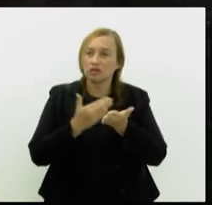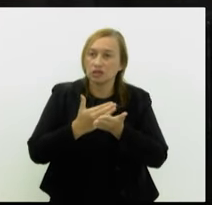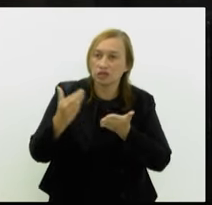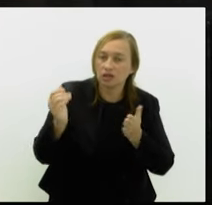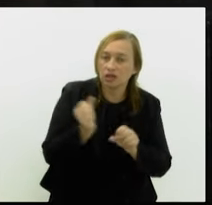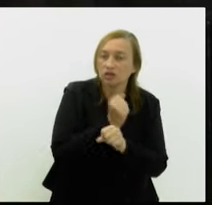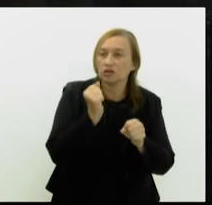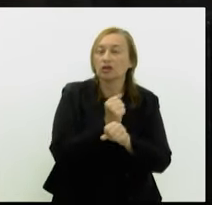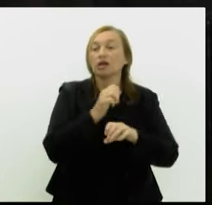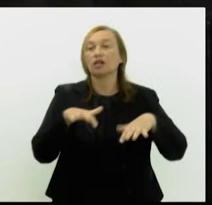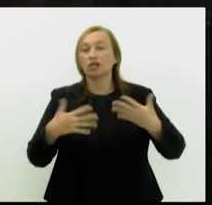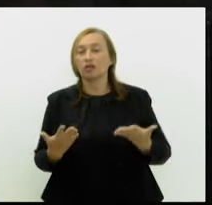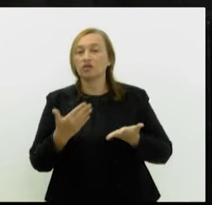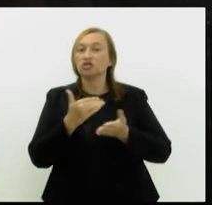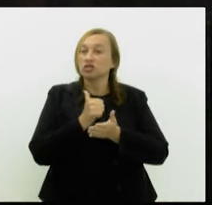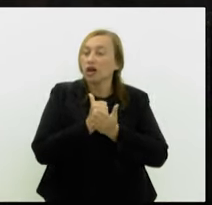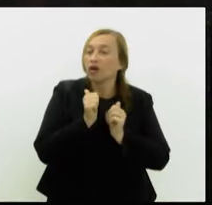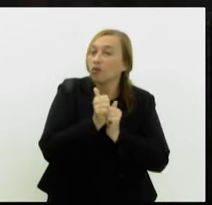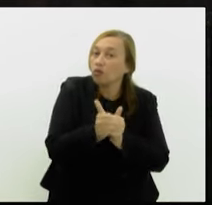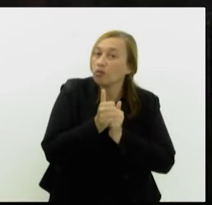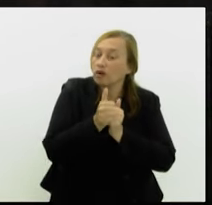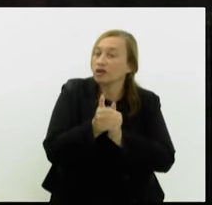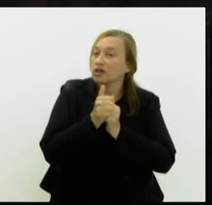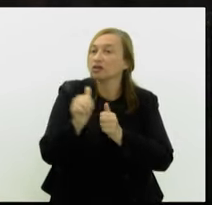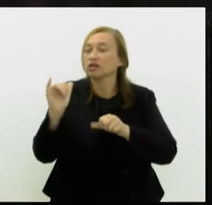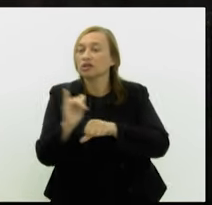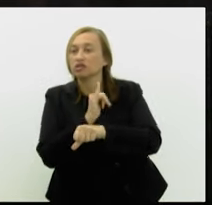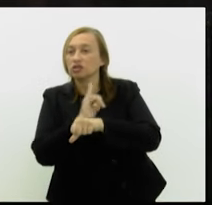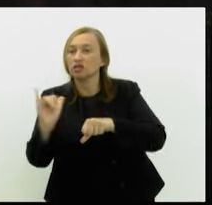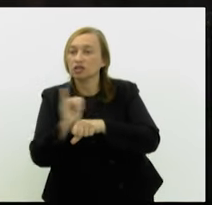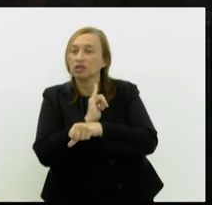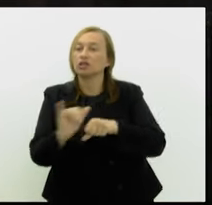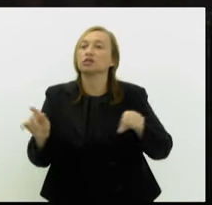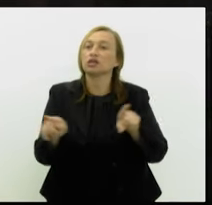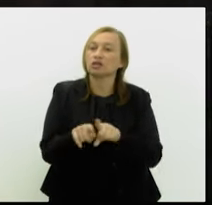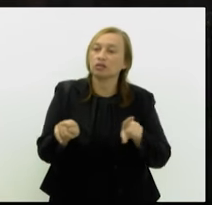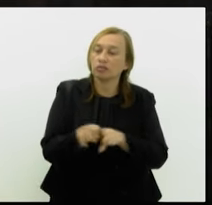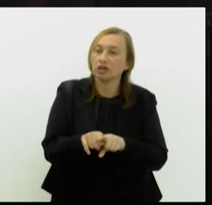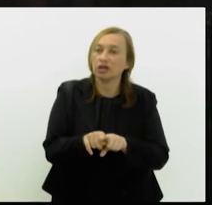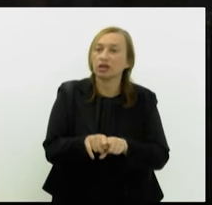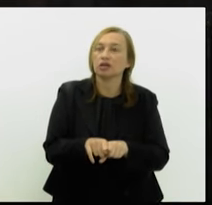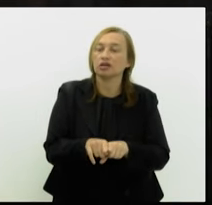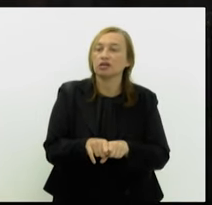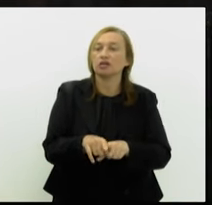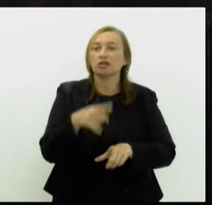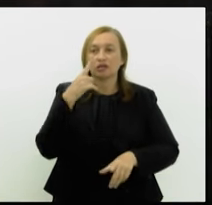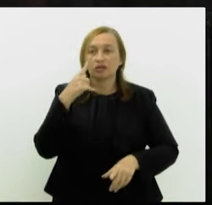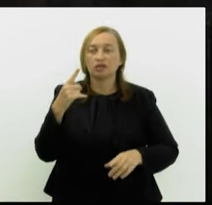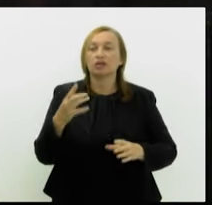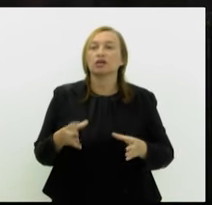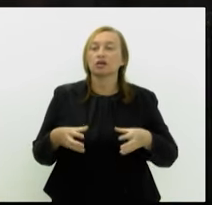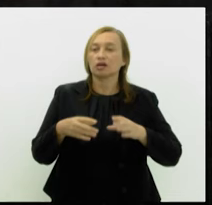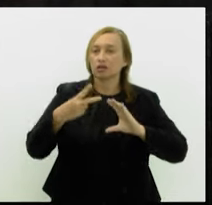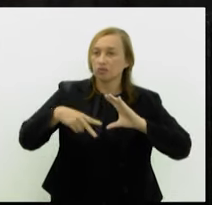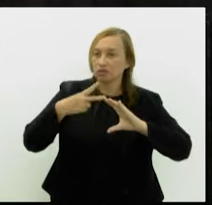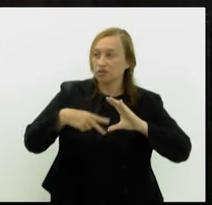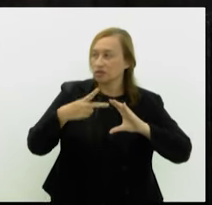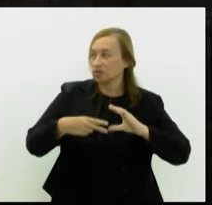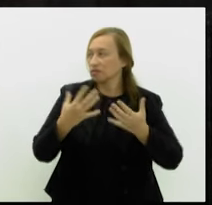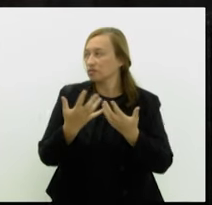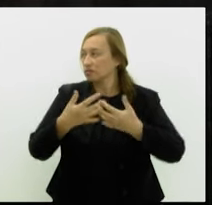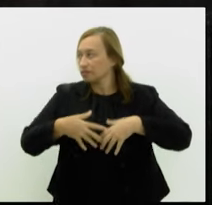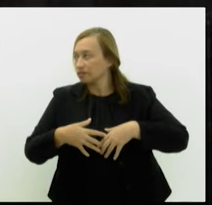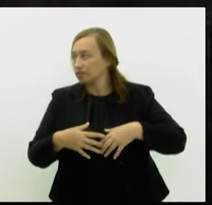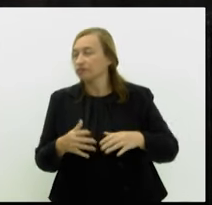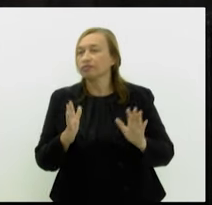gente está acompanhando esse mês, que é estratégico, e também colaborando perante a Câmara Municipal de Petrópolis. Oficiamos hoje a